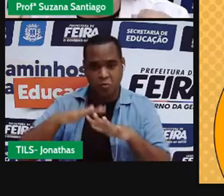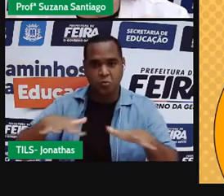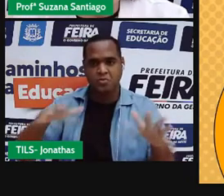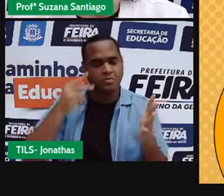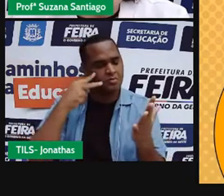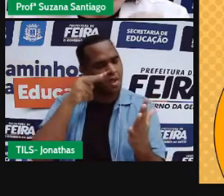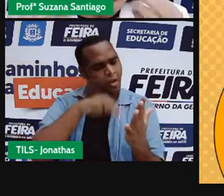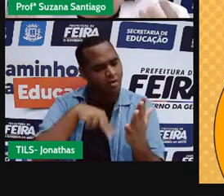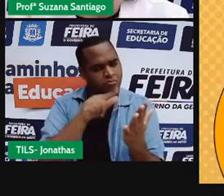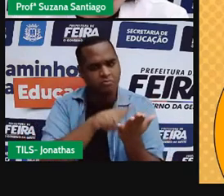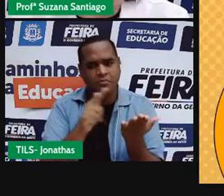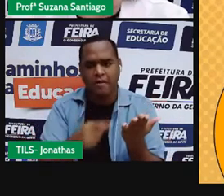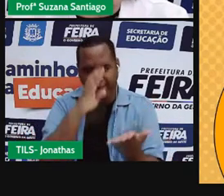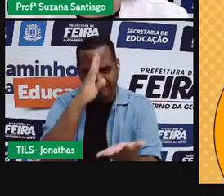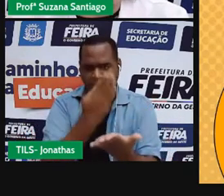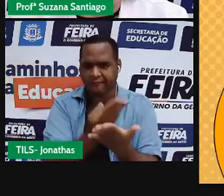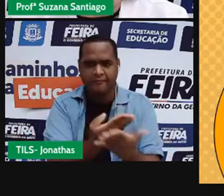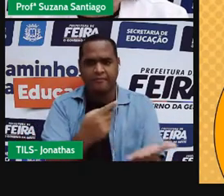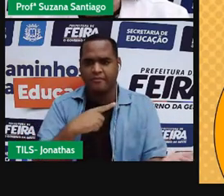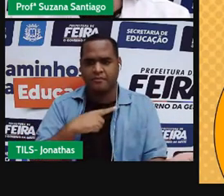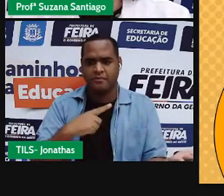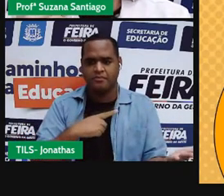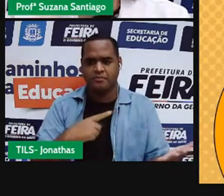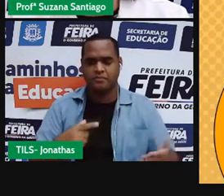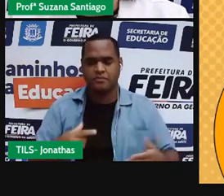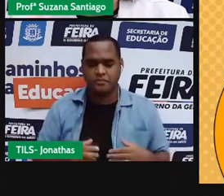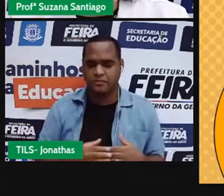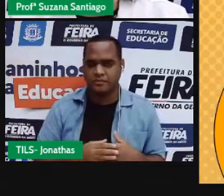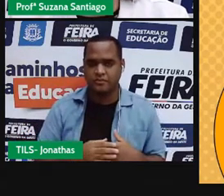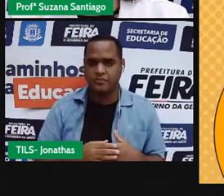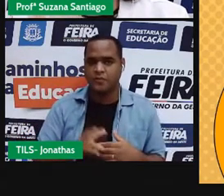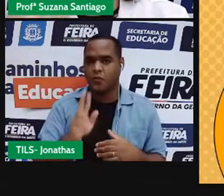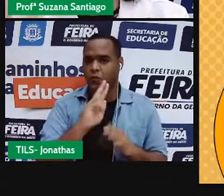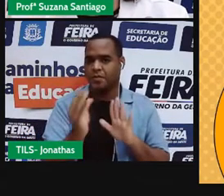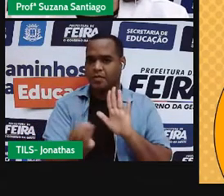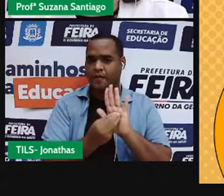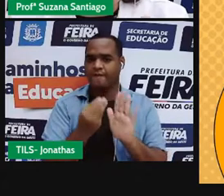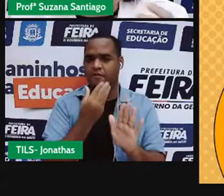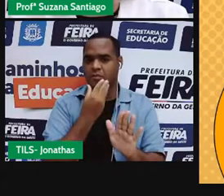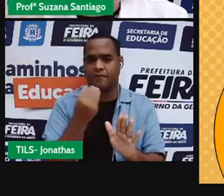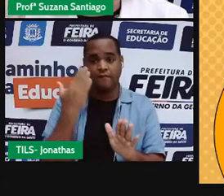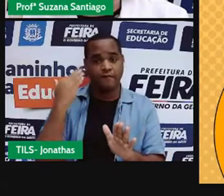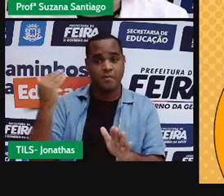aquela notícia, acreditaram naquilo, né? Colocaram o nome de astrônomo